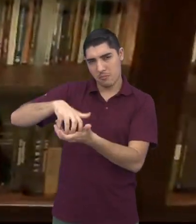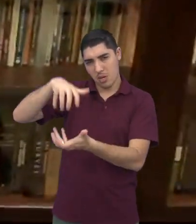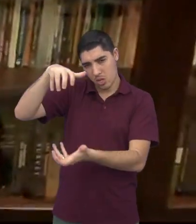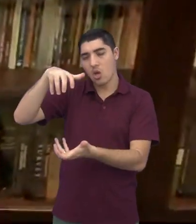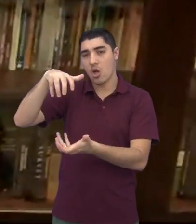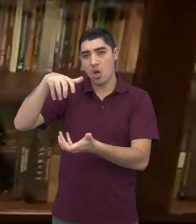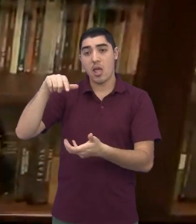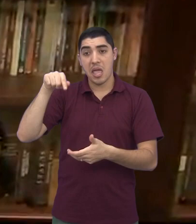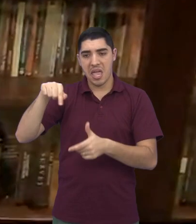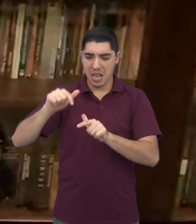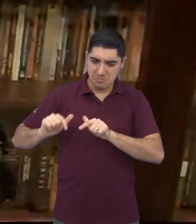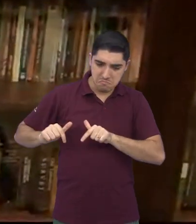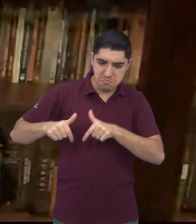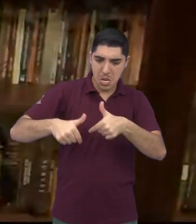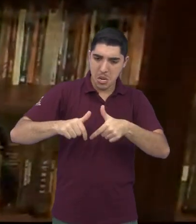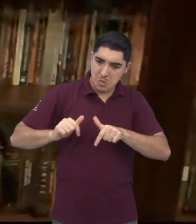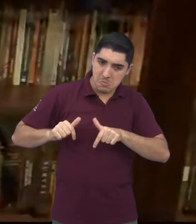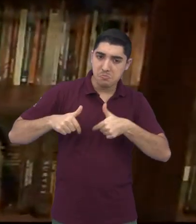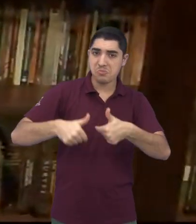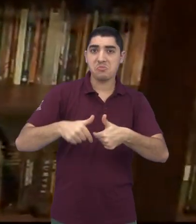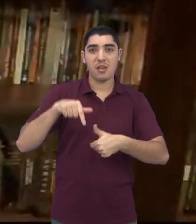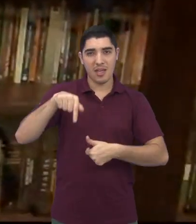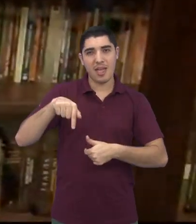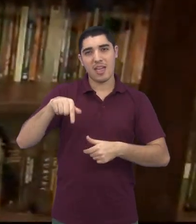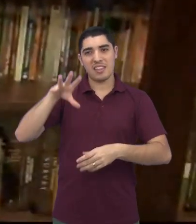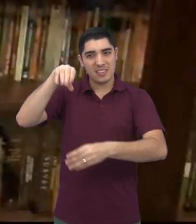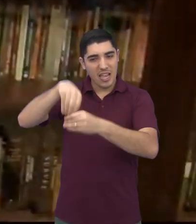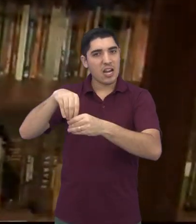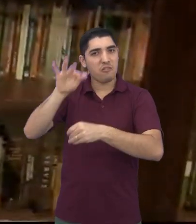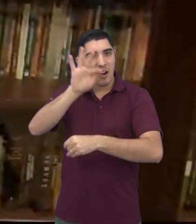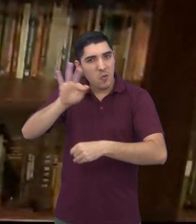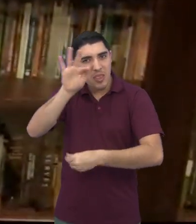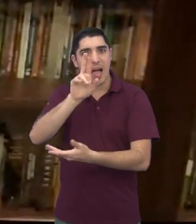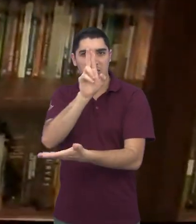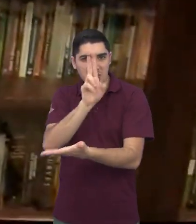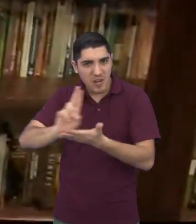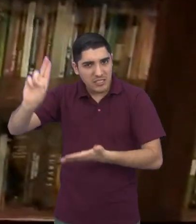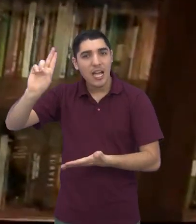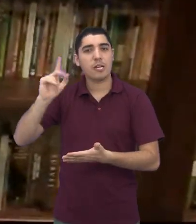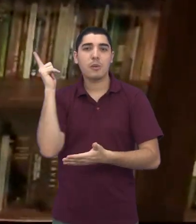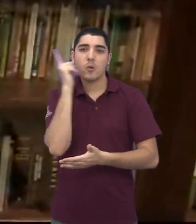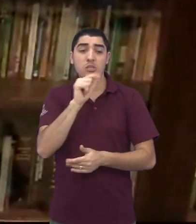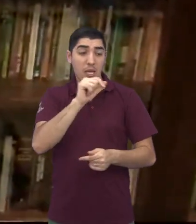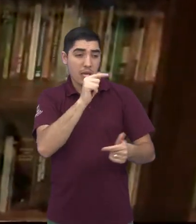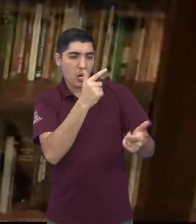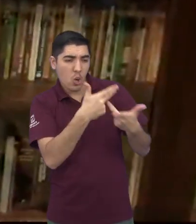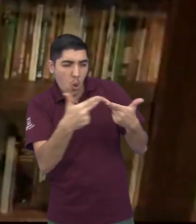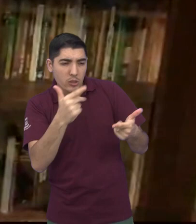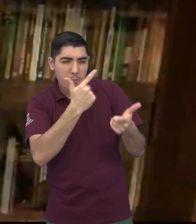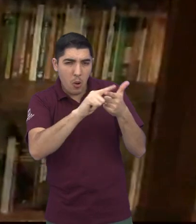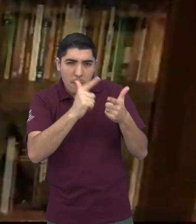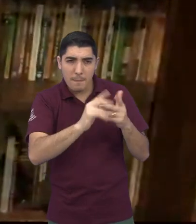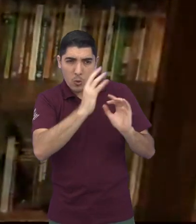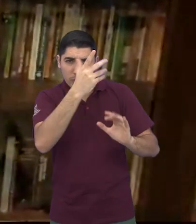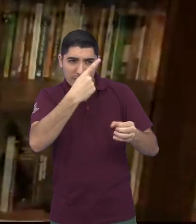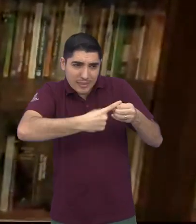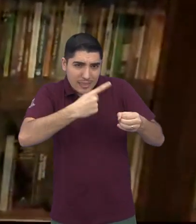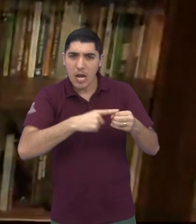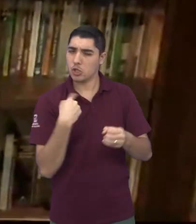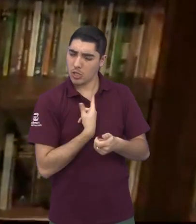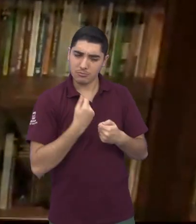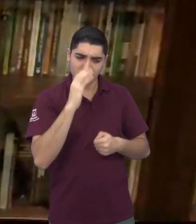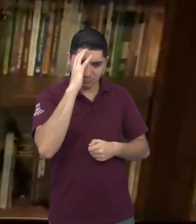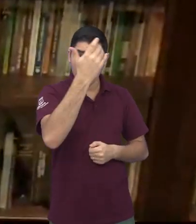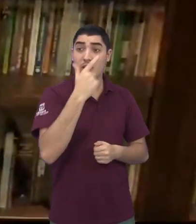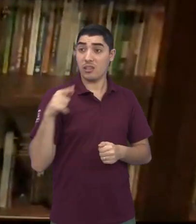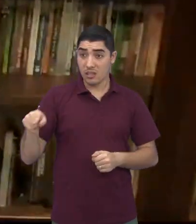dela ativa na universidade, como co-criador de soluções para a cidade, inserido nos nossos